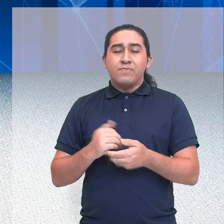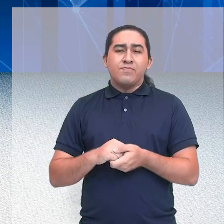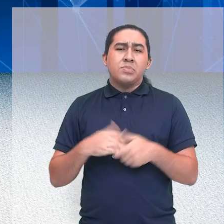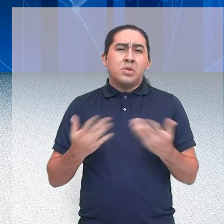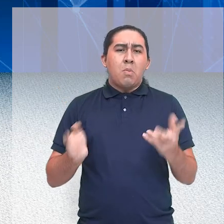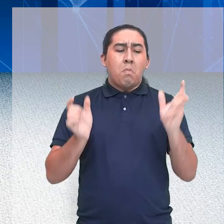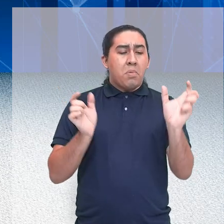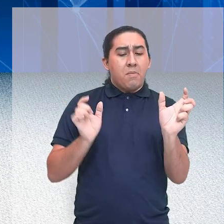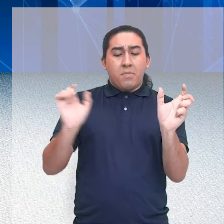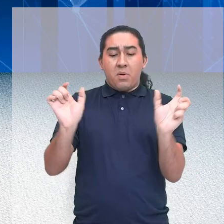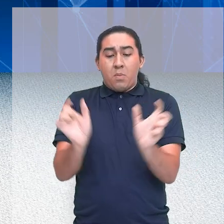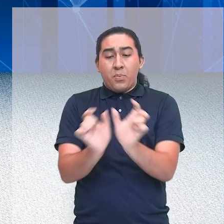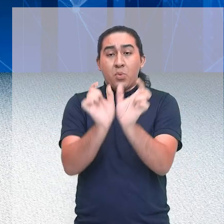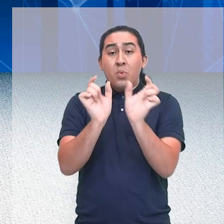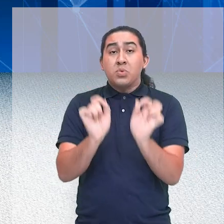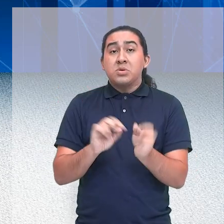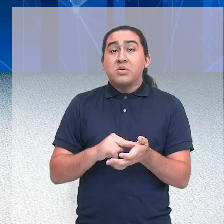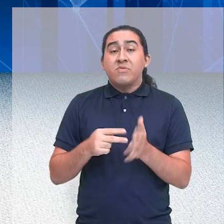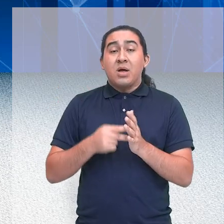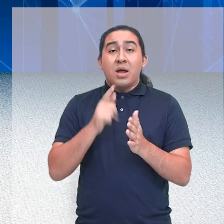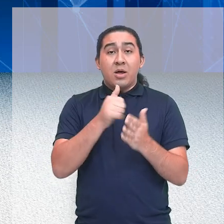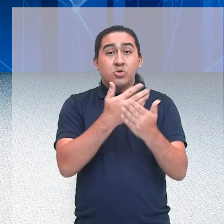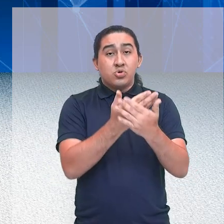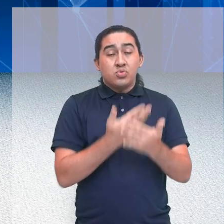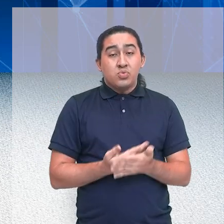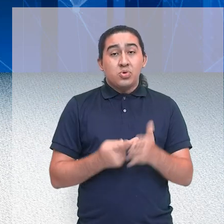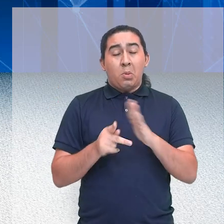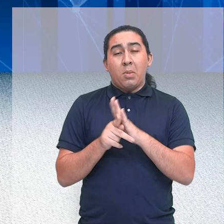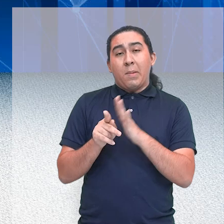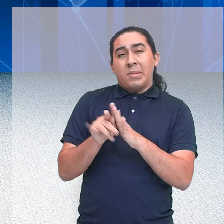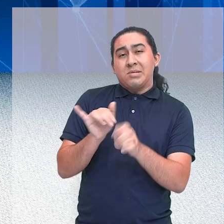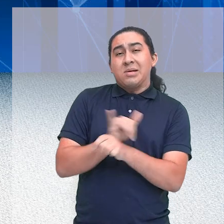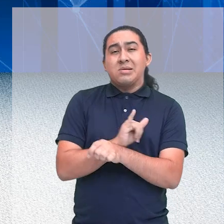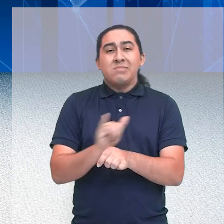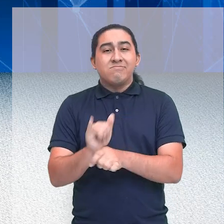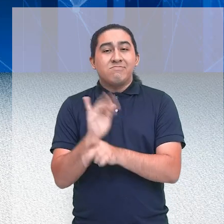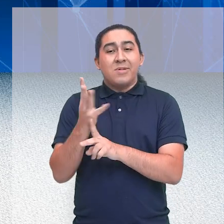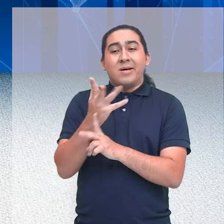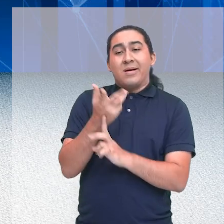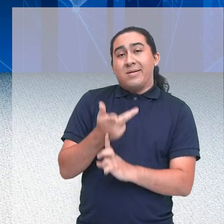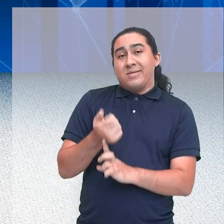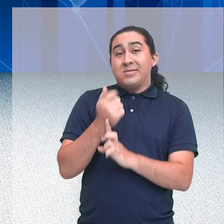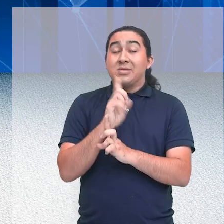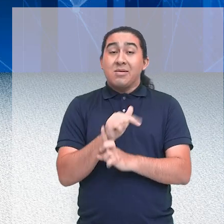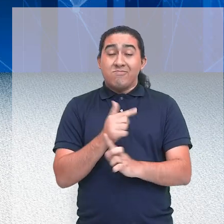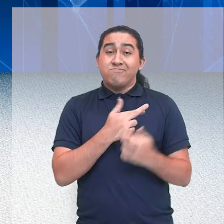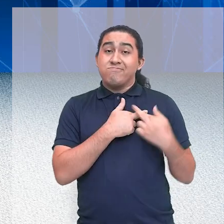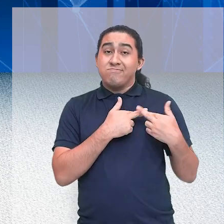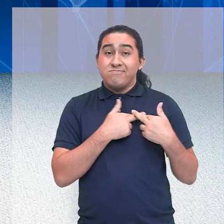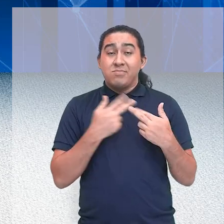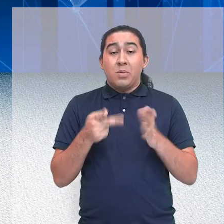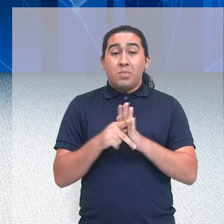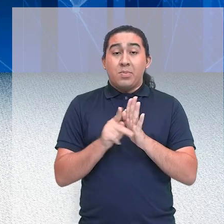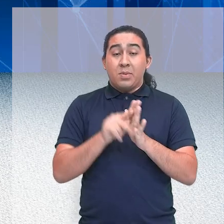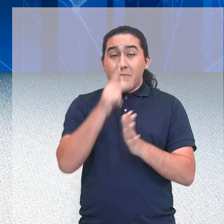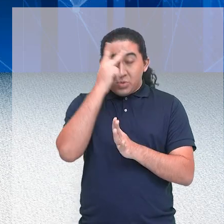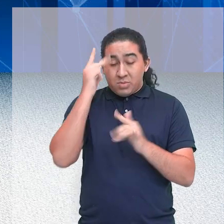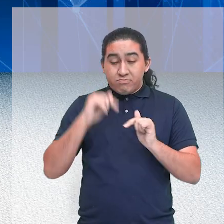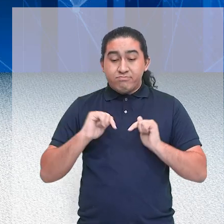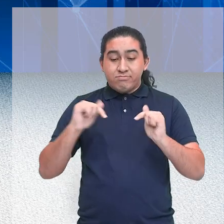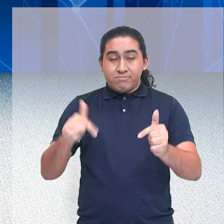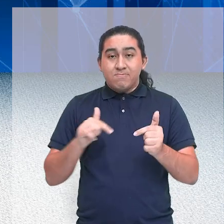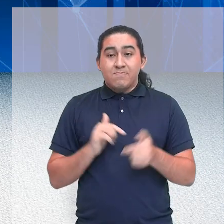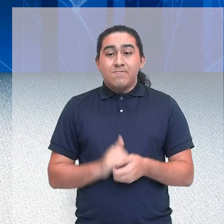a tecnologia? É o estudo da técnica, da arte, do ofício. E a tecnologia, ela